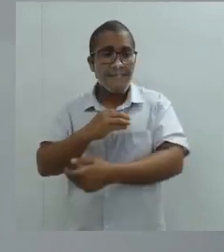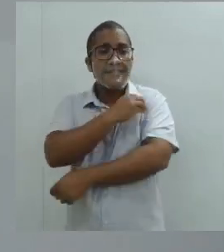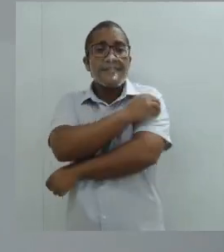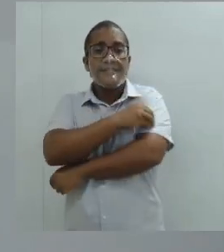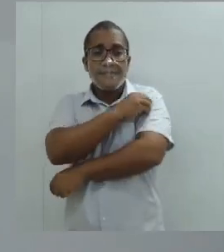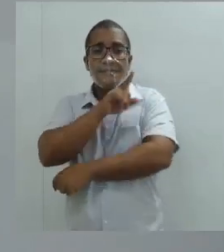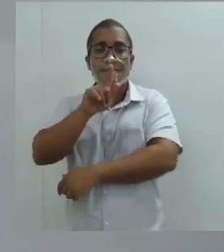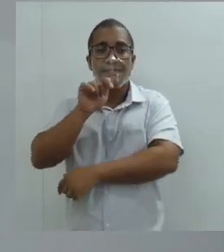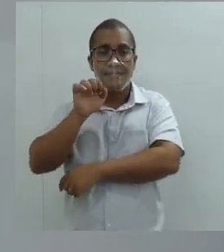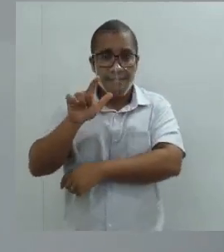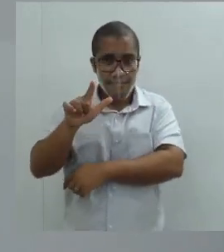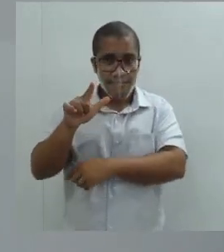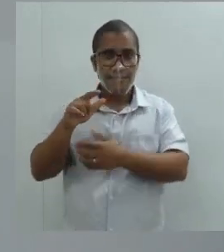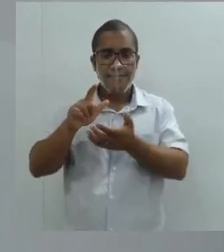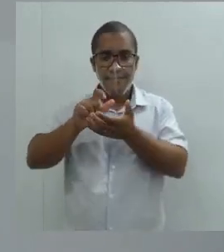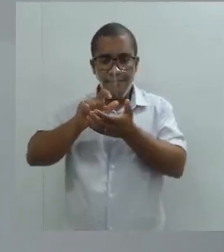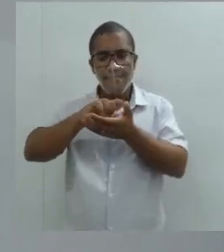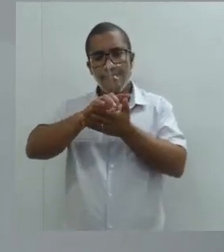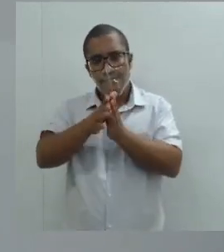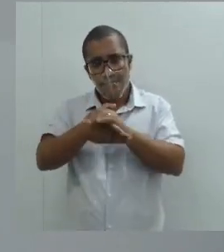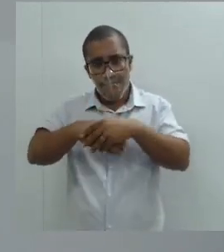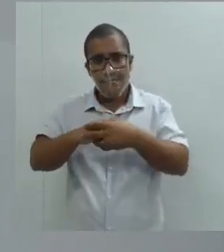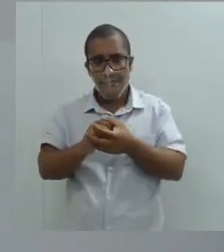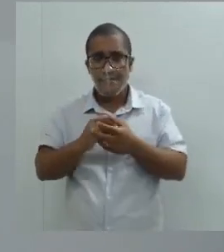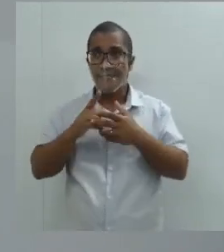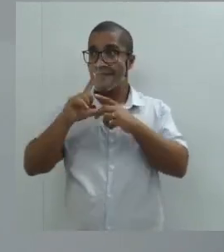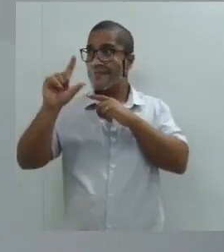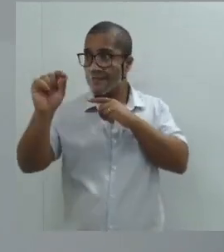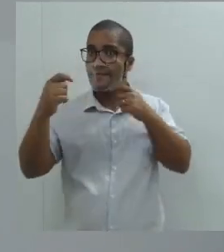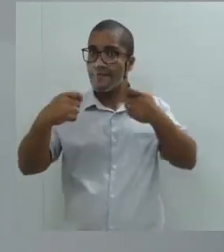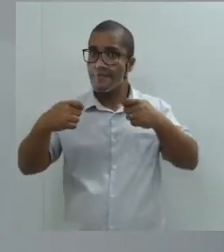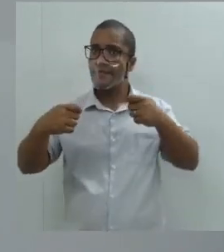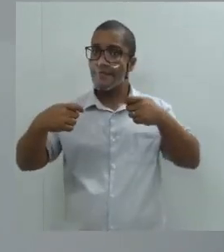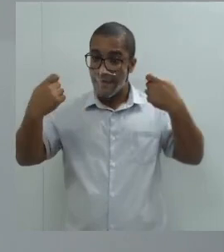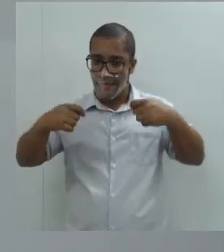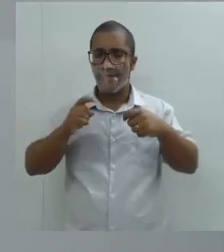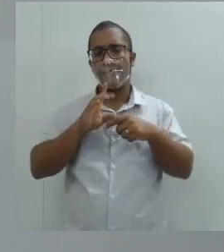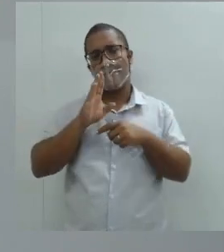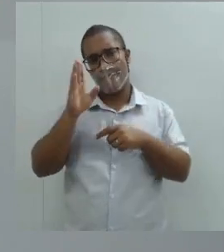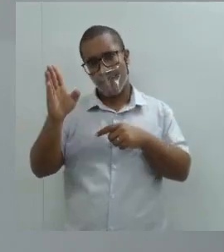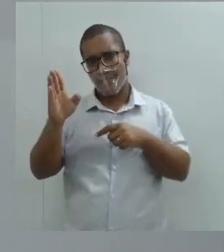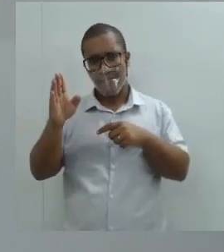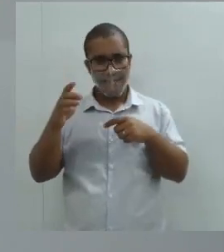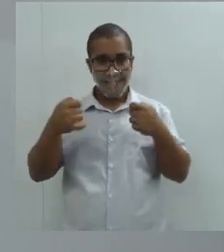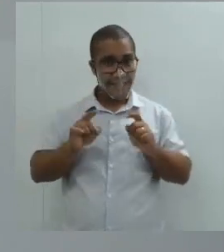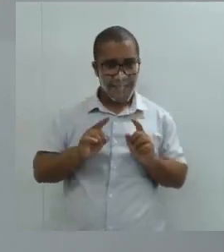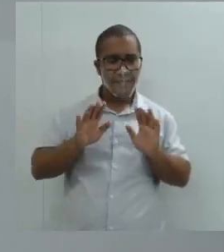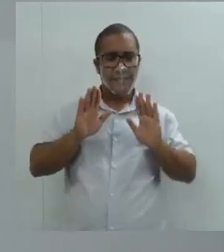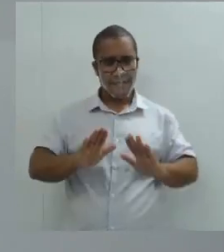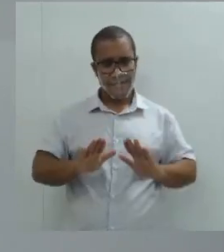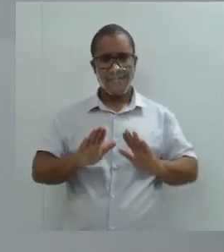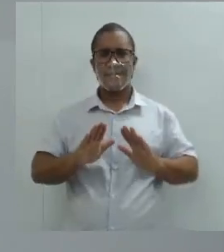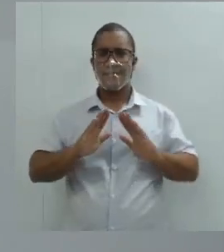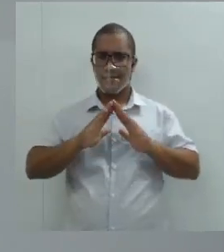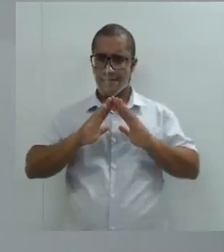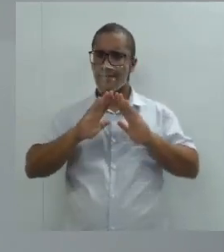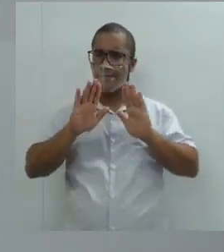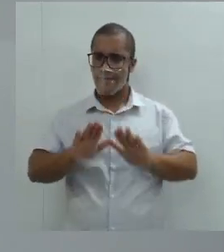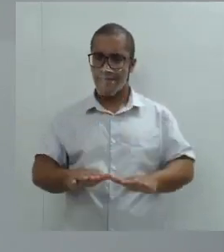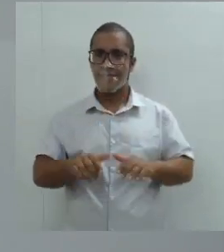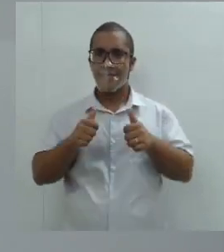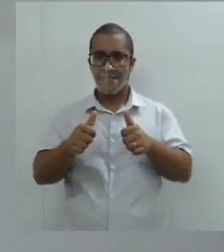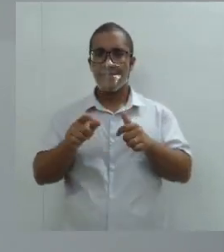se precisar sair, só por extrema necessidade. Tá certo, galera? A pandemia não acabou. Agradecimento